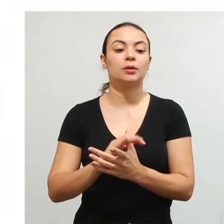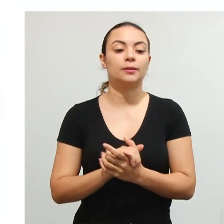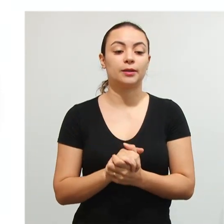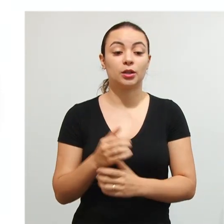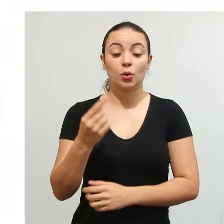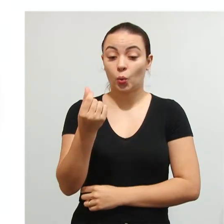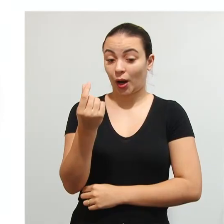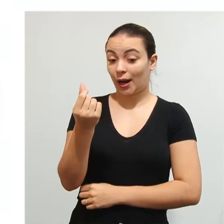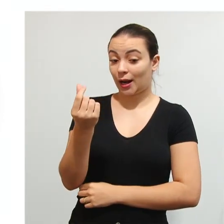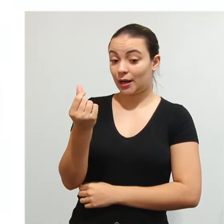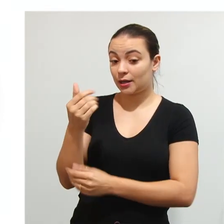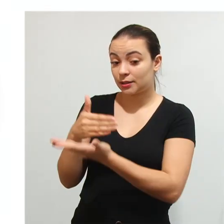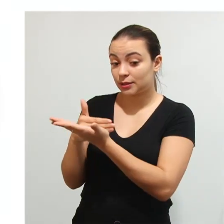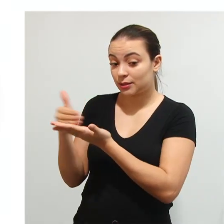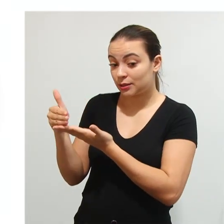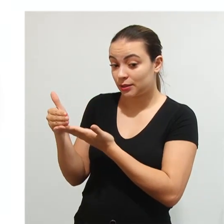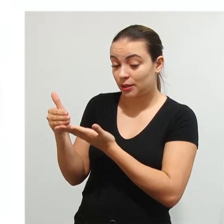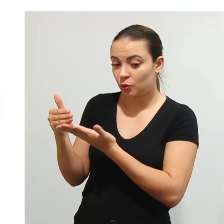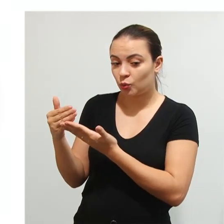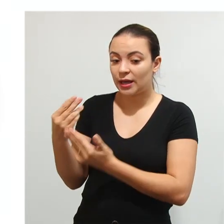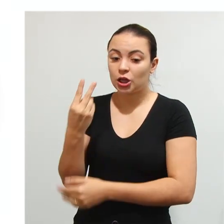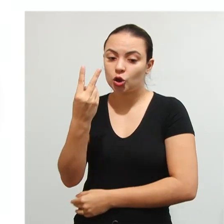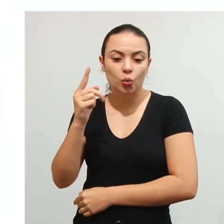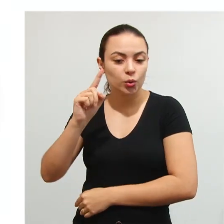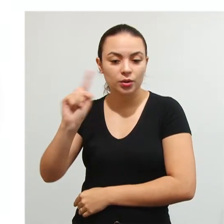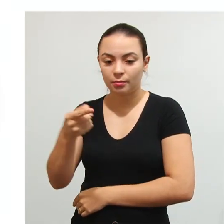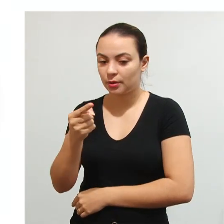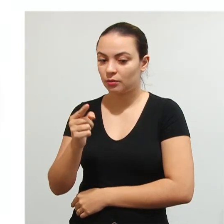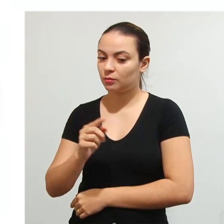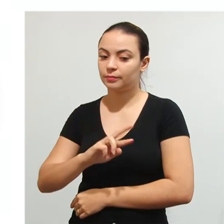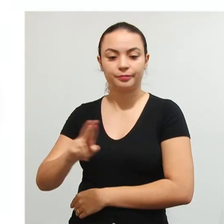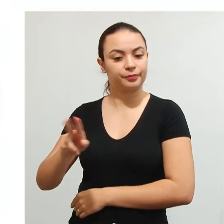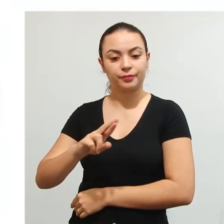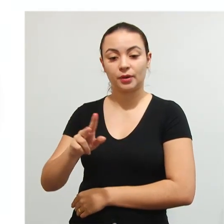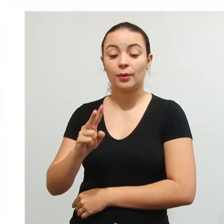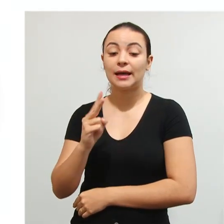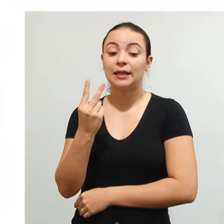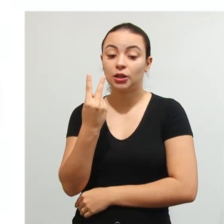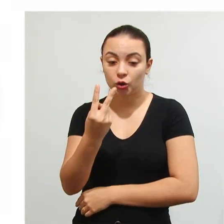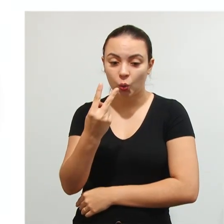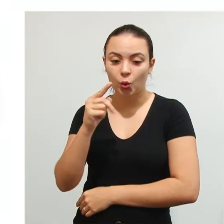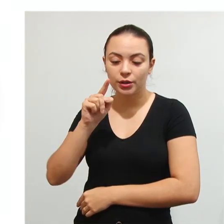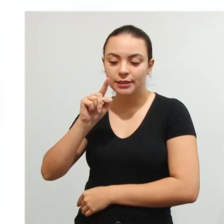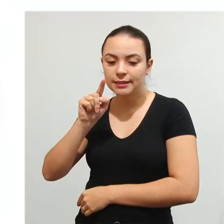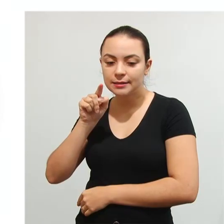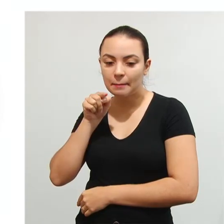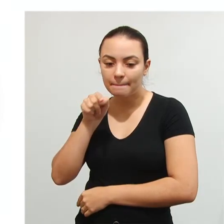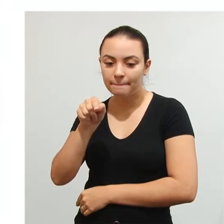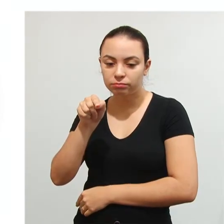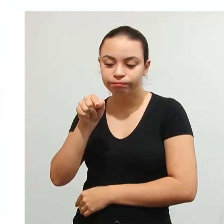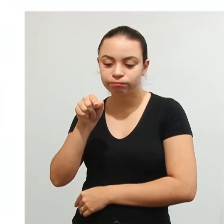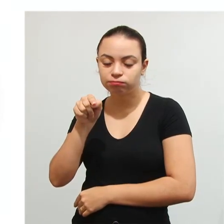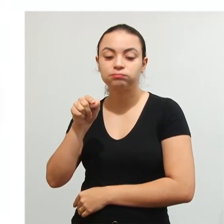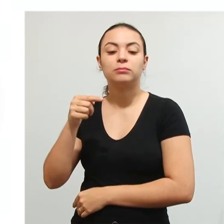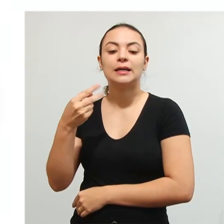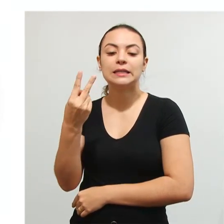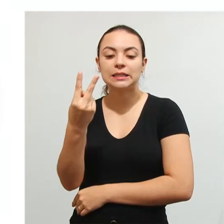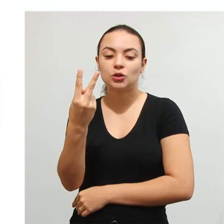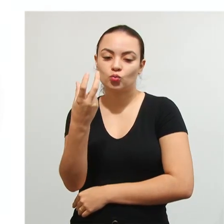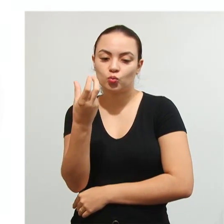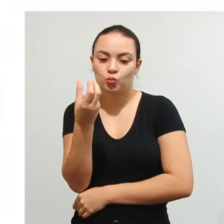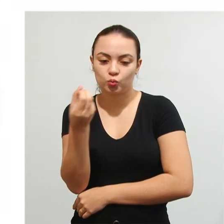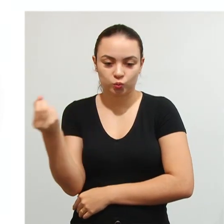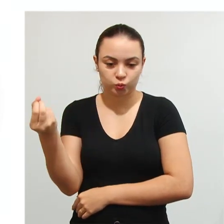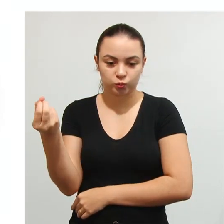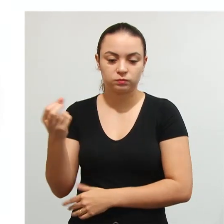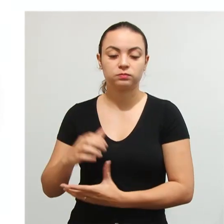2.000 a dívida dele é de dois e 200 qual vai ser o montante após esse período